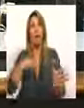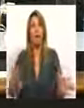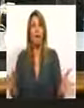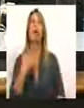sacar os valores